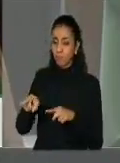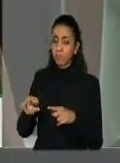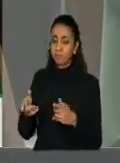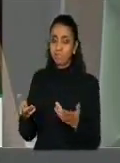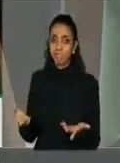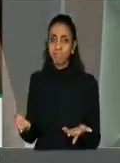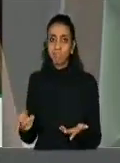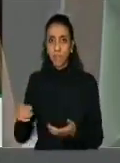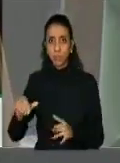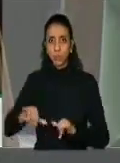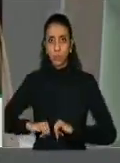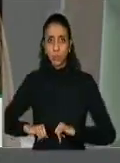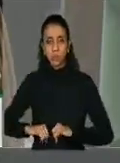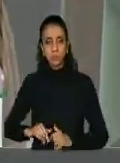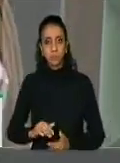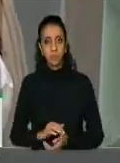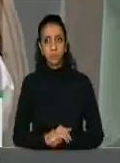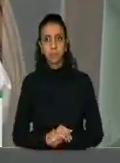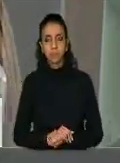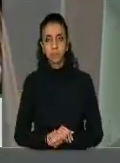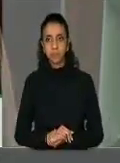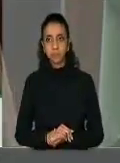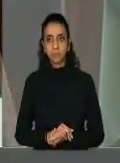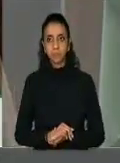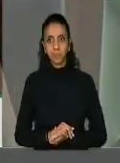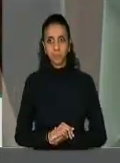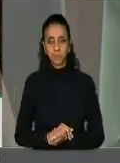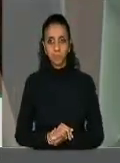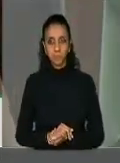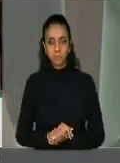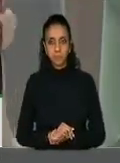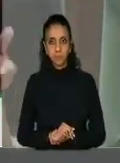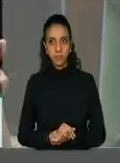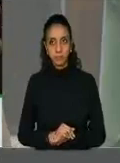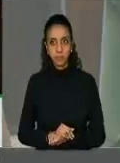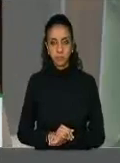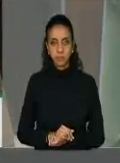agradecer ao Brasil, mumathalan